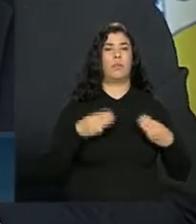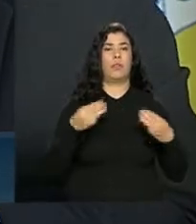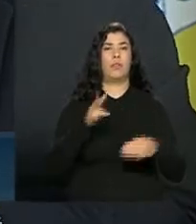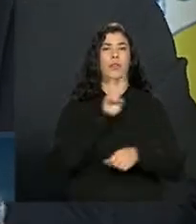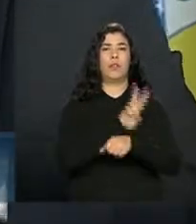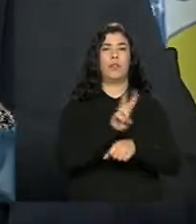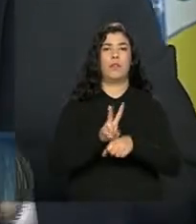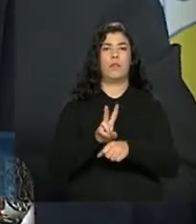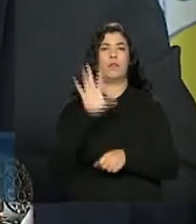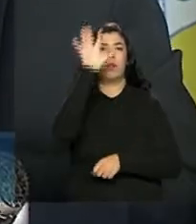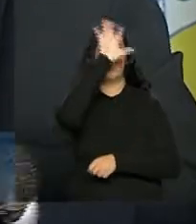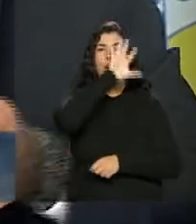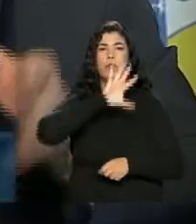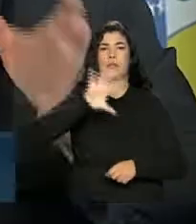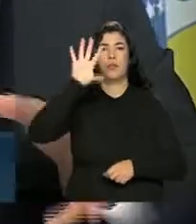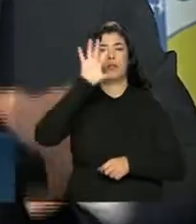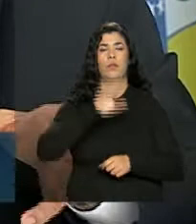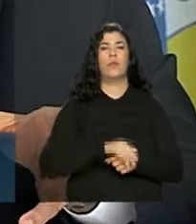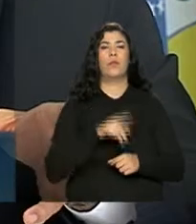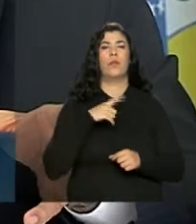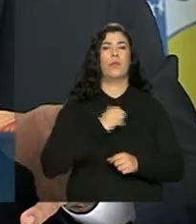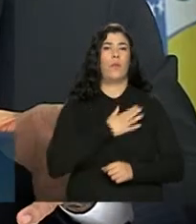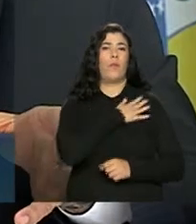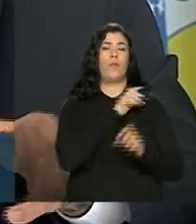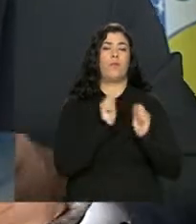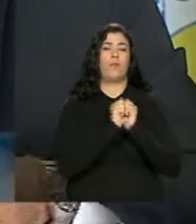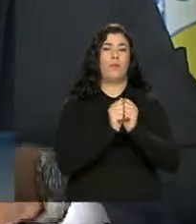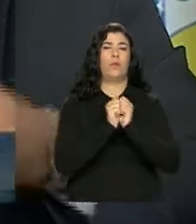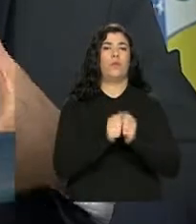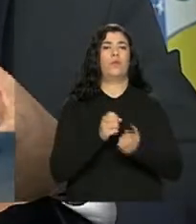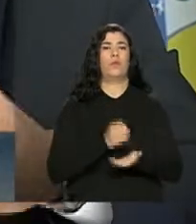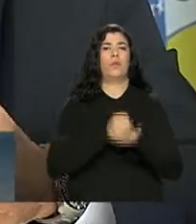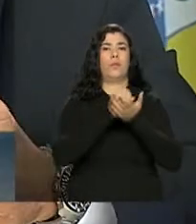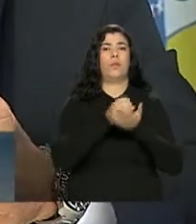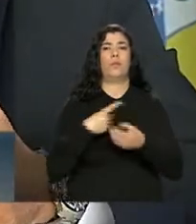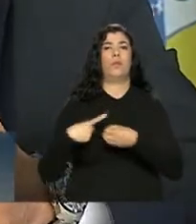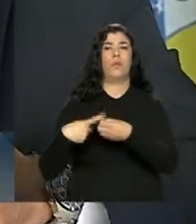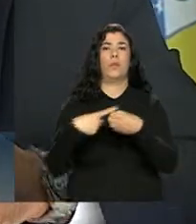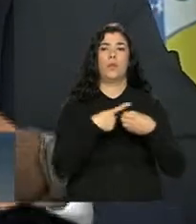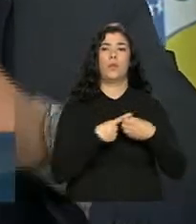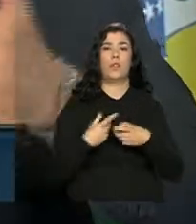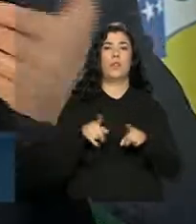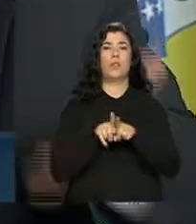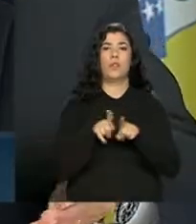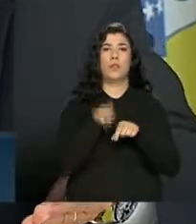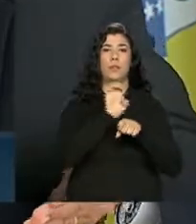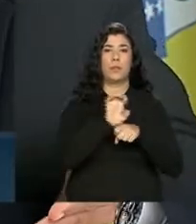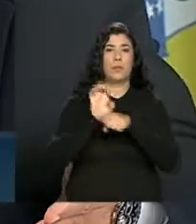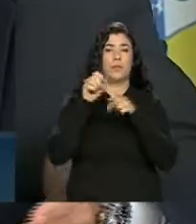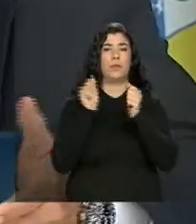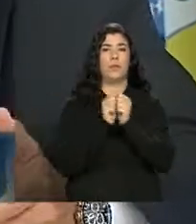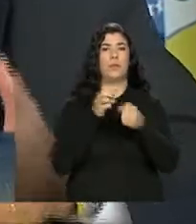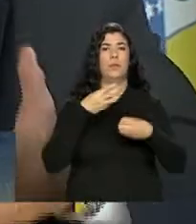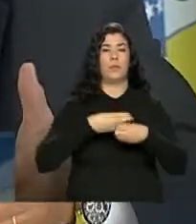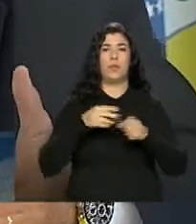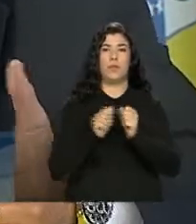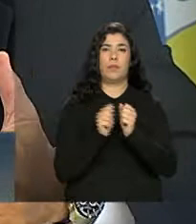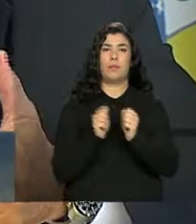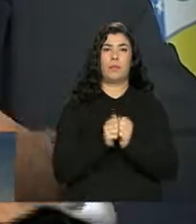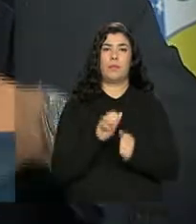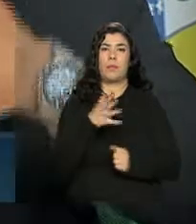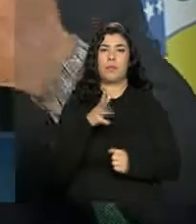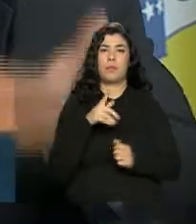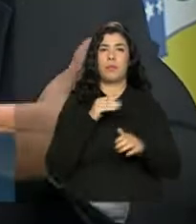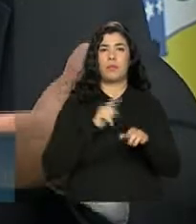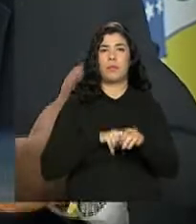Nacional ela apoia os estados e os municípios a questão de obras de Médio prazo que